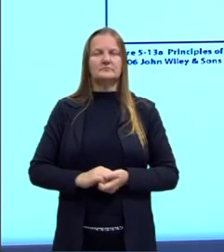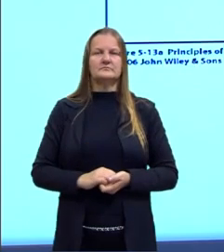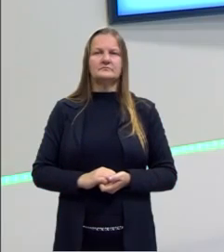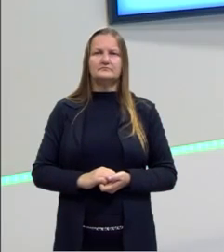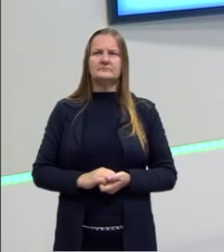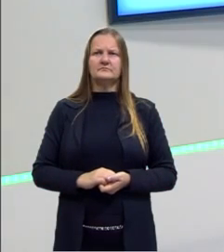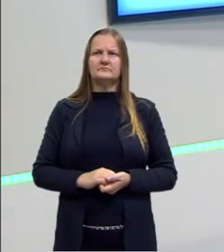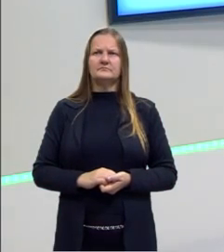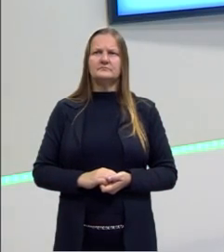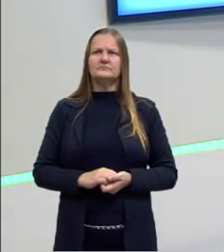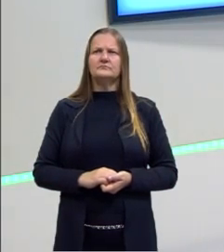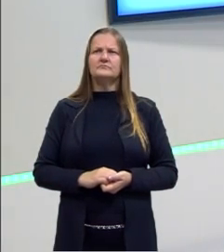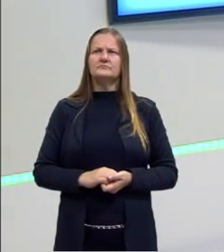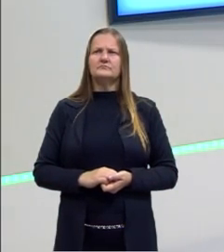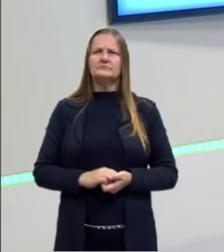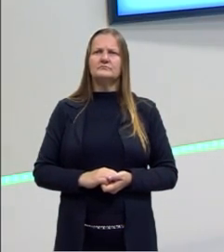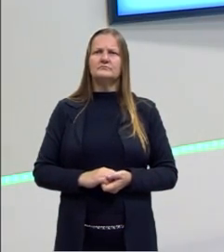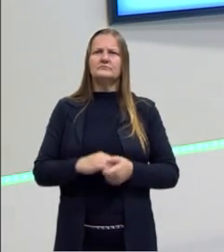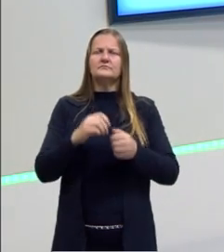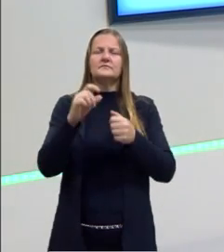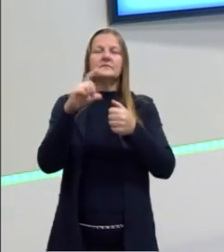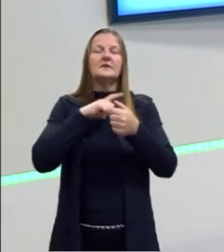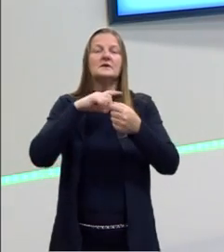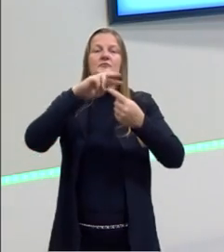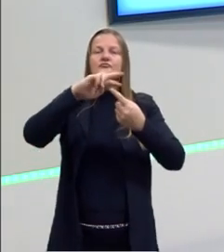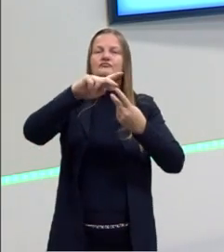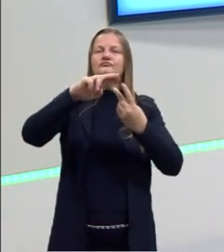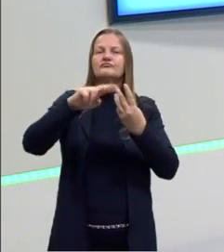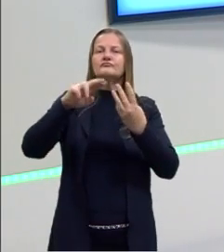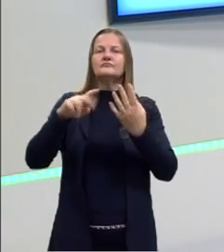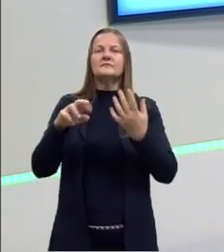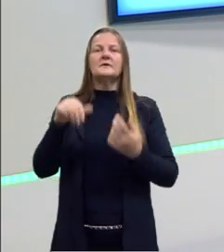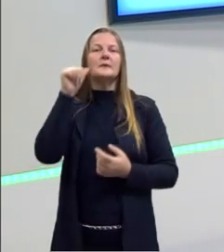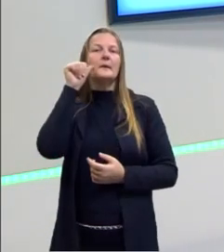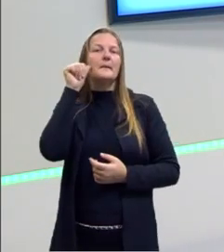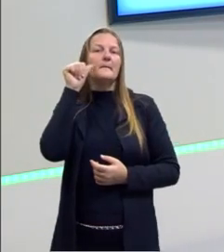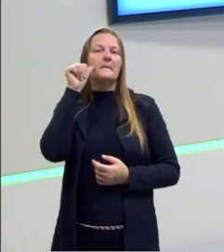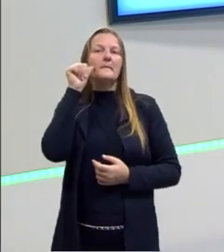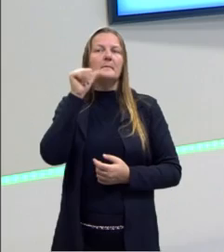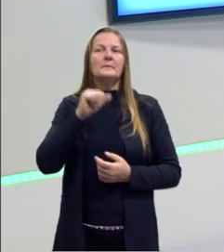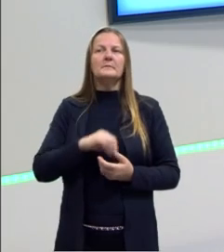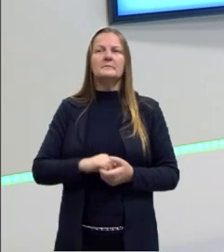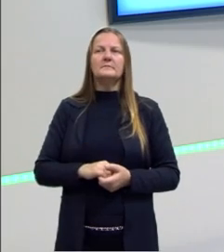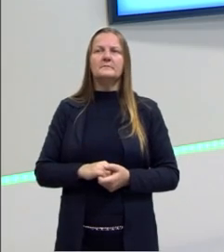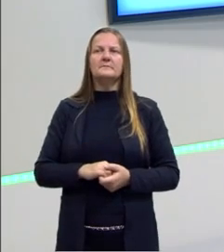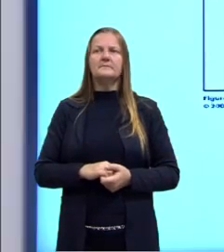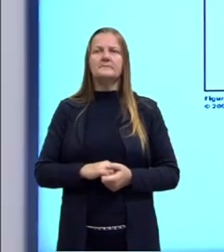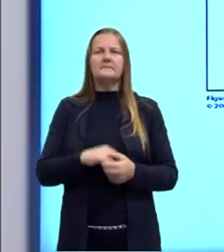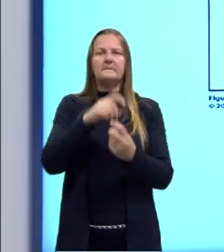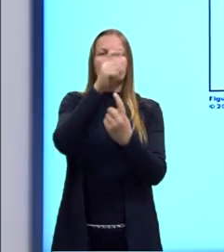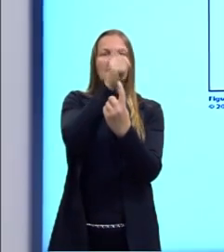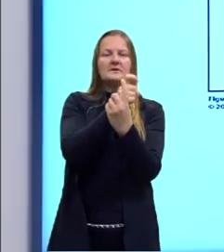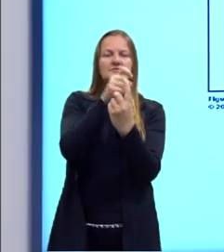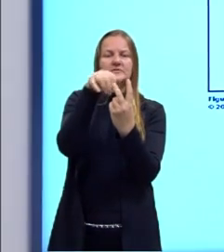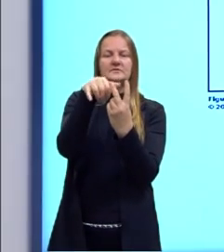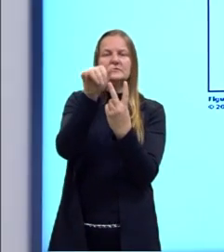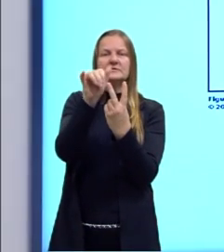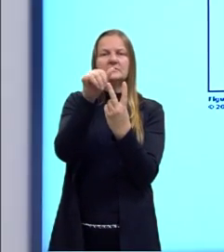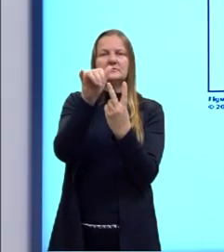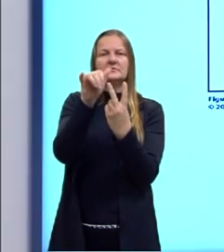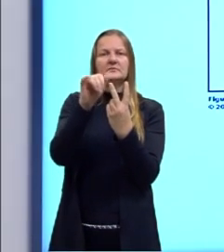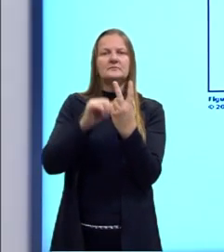Ah tá e o outro caso né e ser mulher mesmo sendo XY